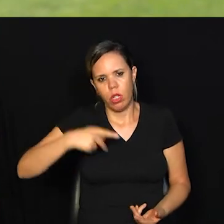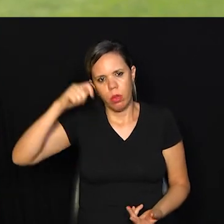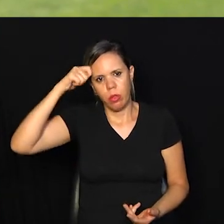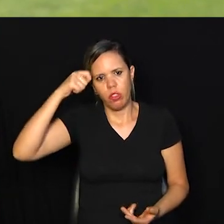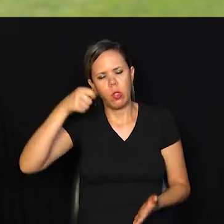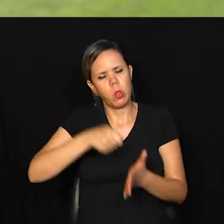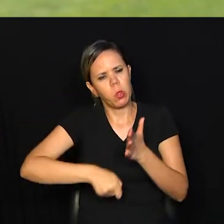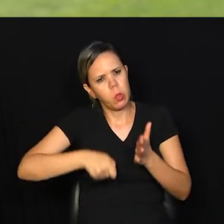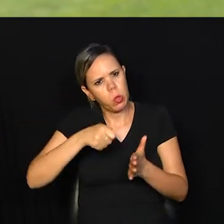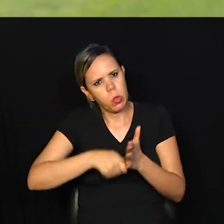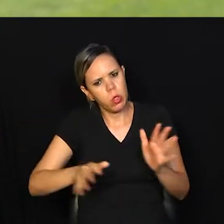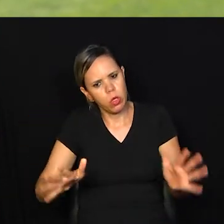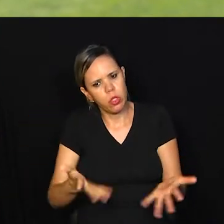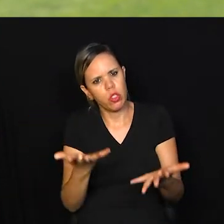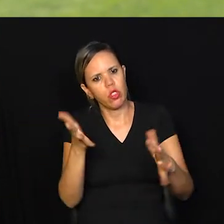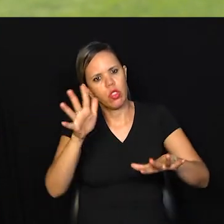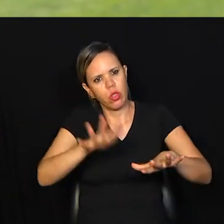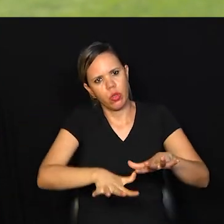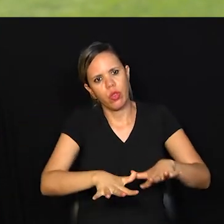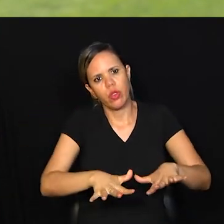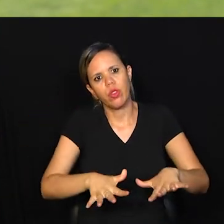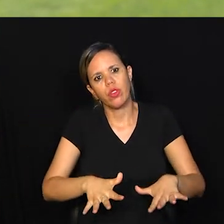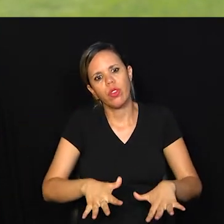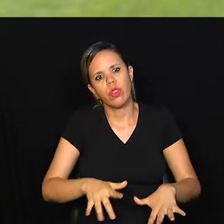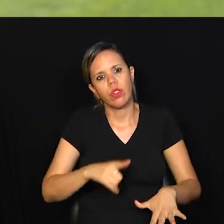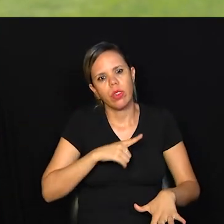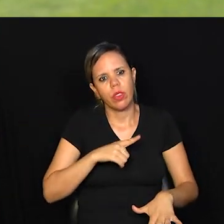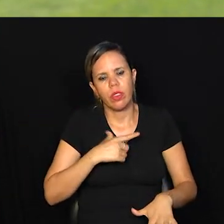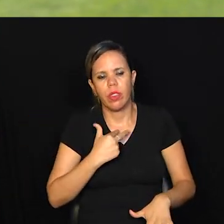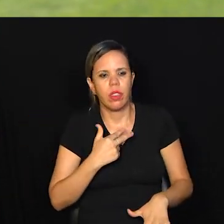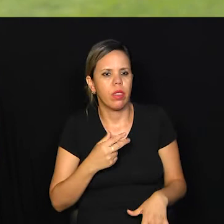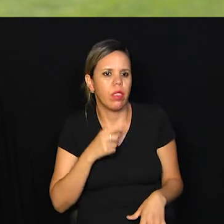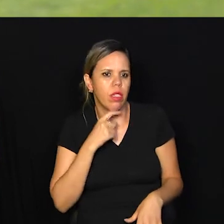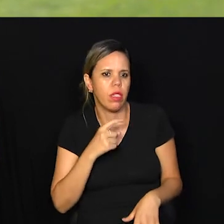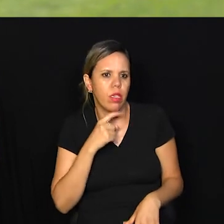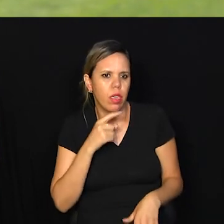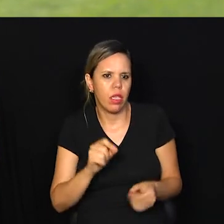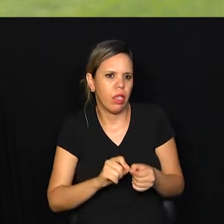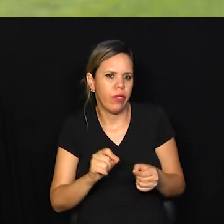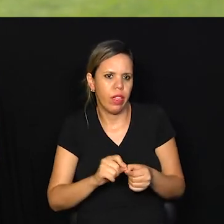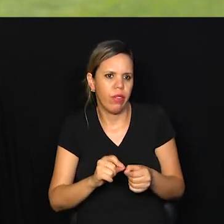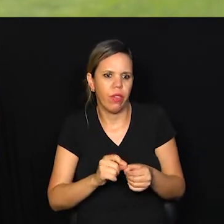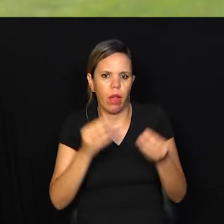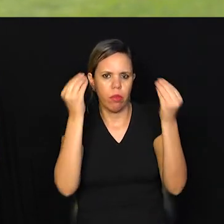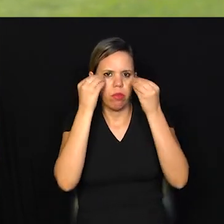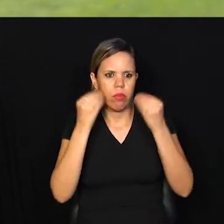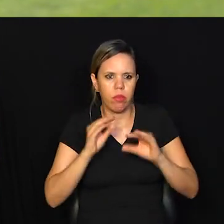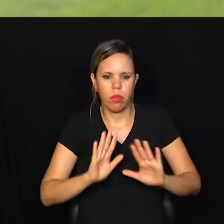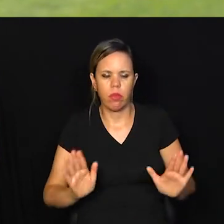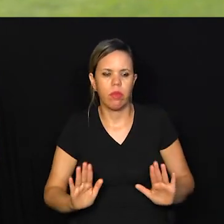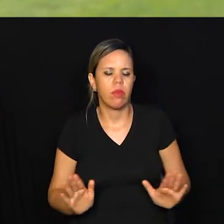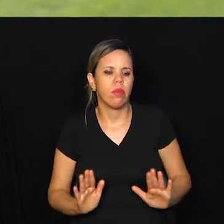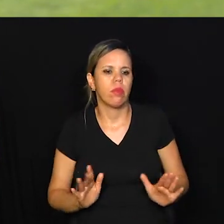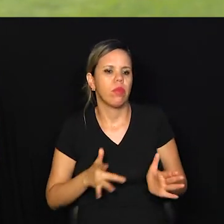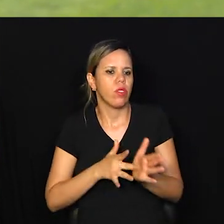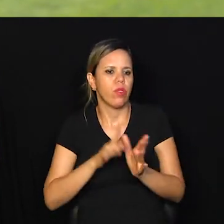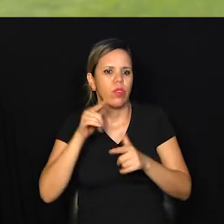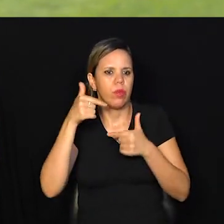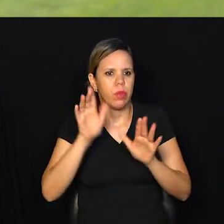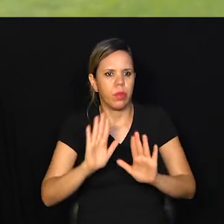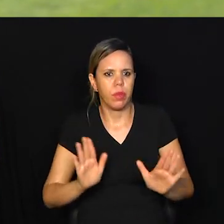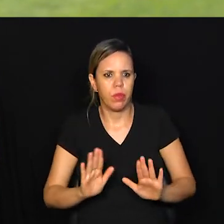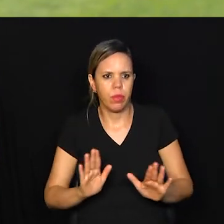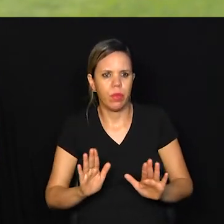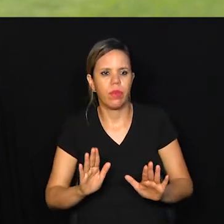como um clube que promoveu a inclusão, a primeira inclusão, que ninguém teve que passar pó de arroz aqui para jogar bola, né, ela está sendo, do ponto de vista pedagógico,